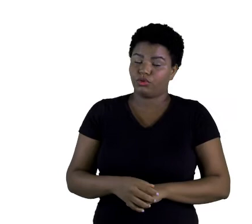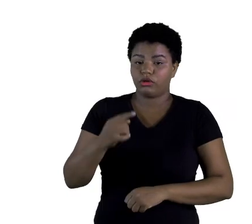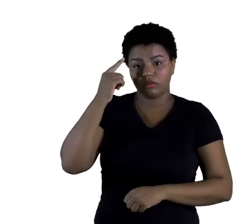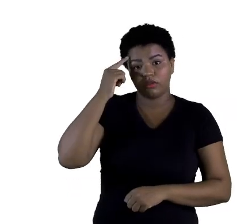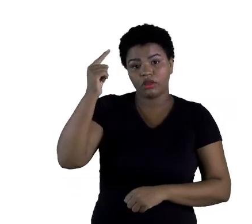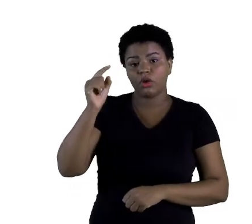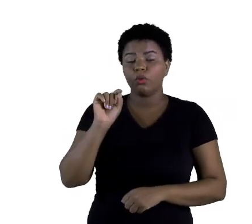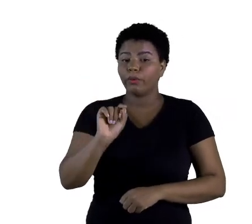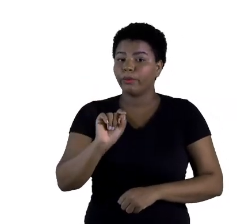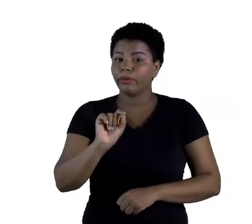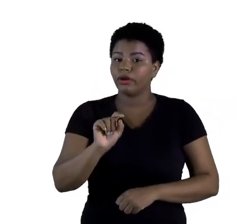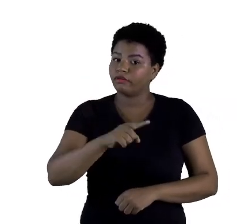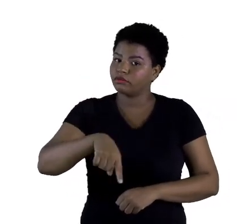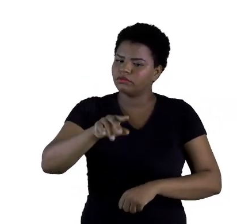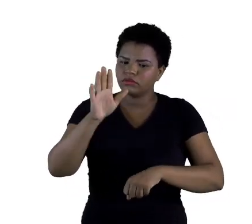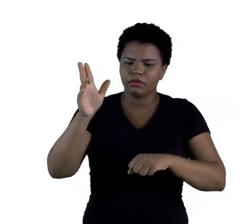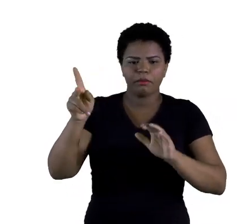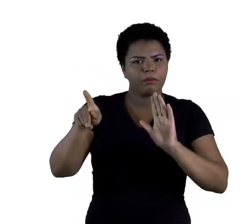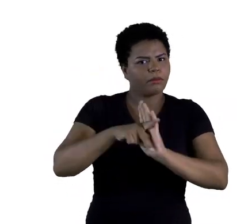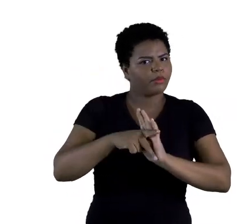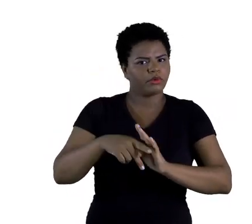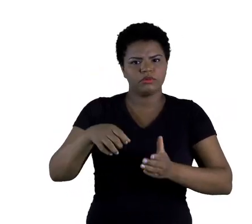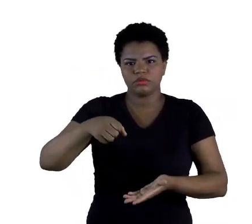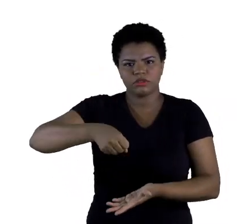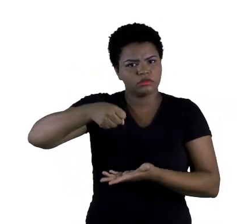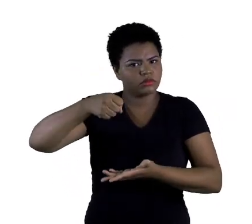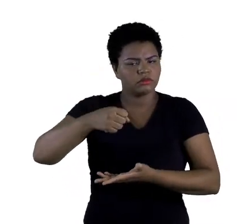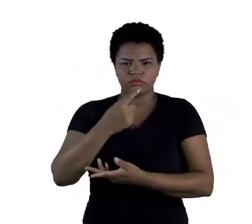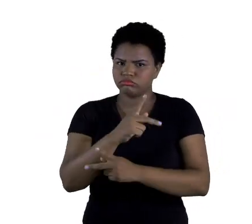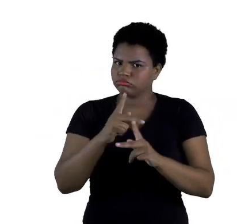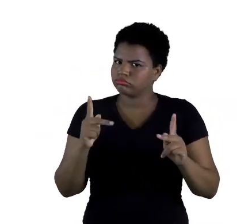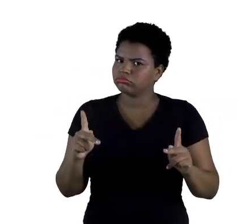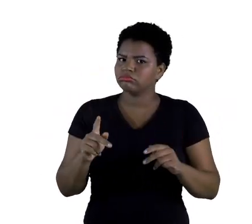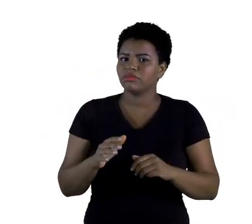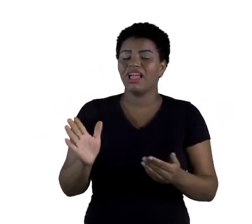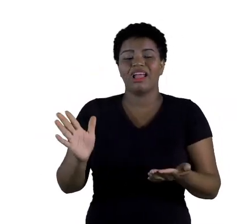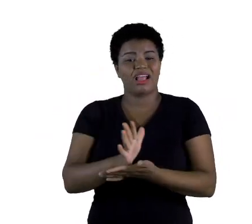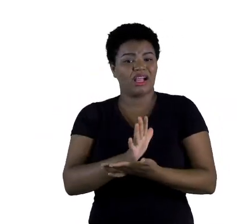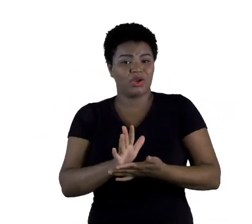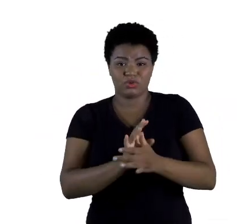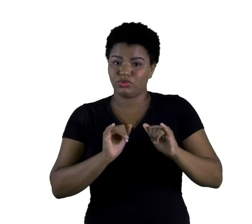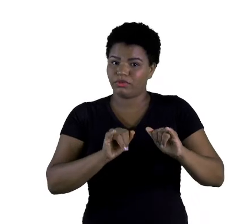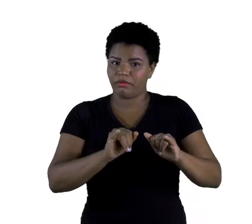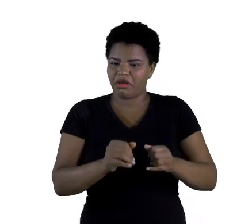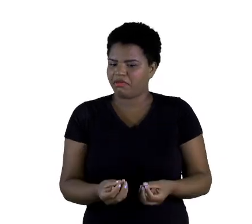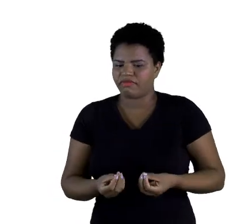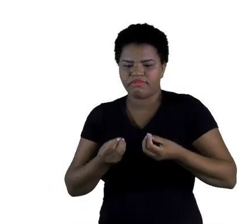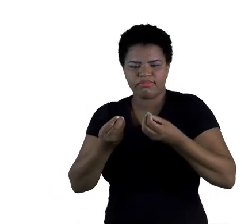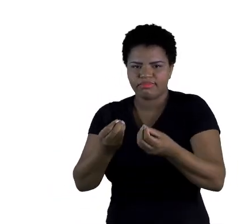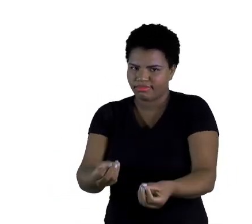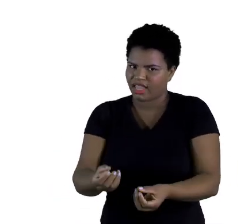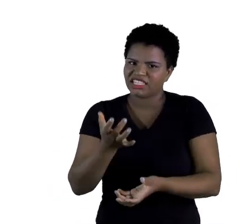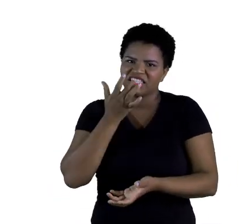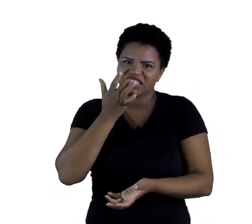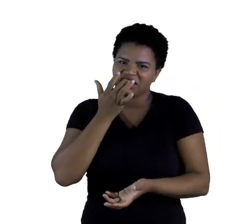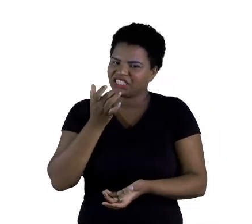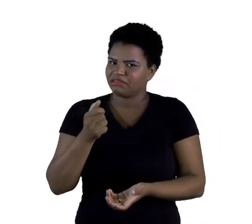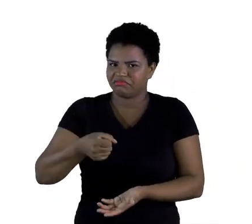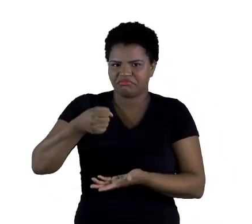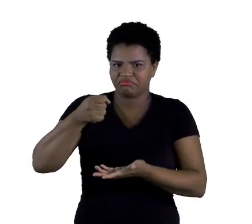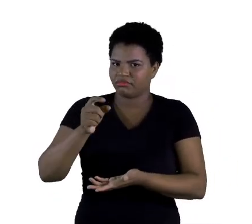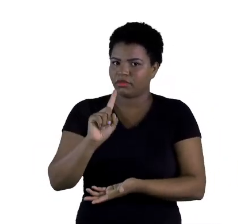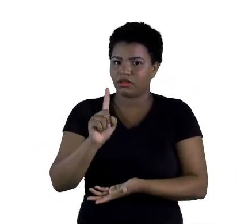própria sacola, né? Tem alguns supermercados que já não dão mais sacolinha de plástico. Isso é uma forma de